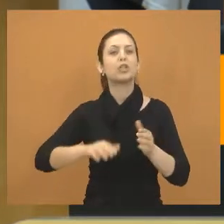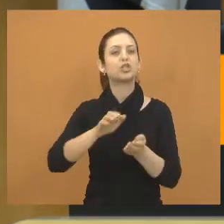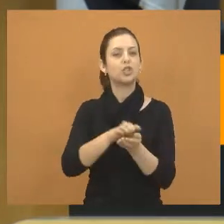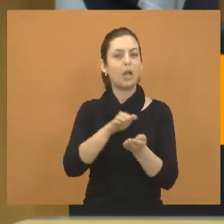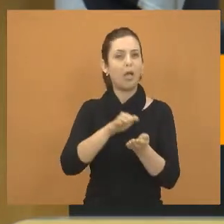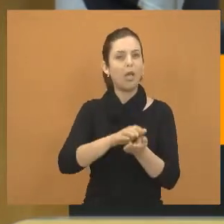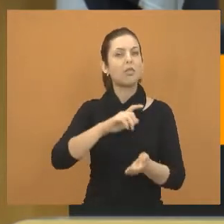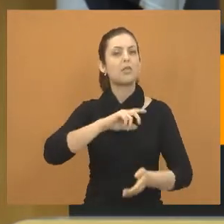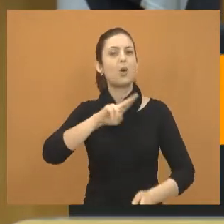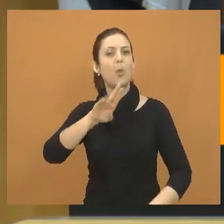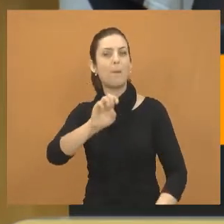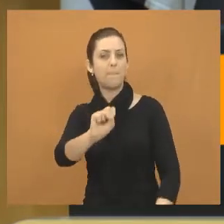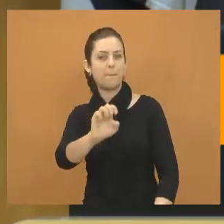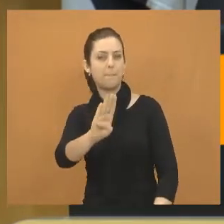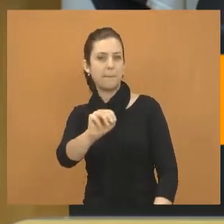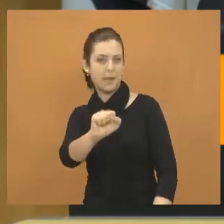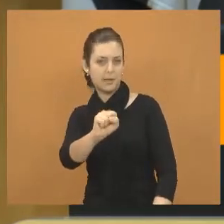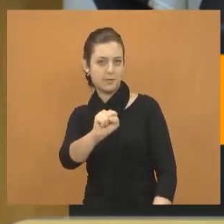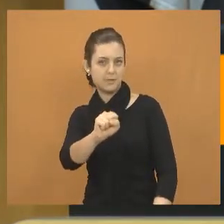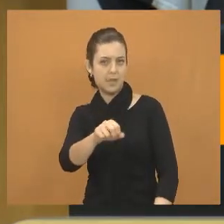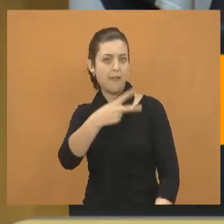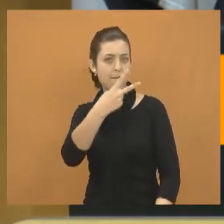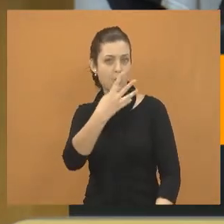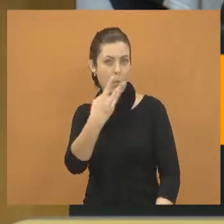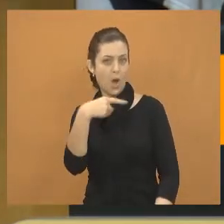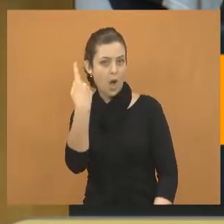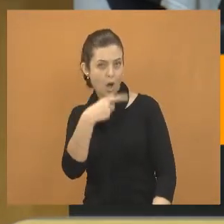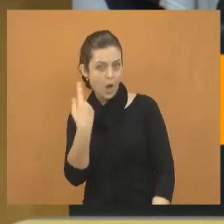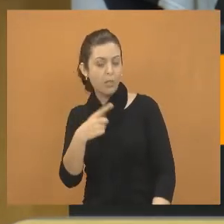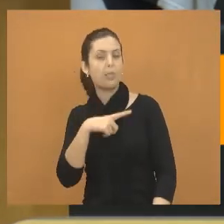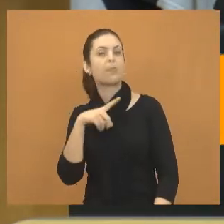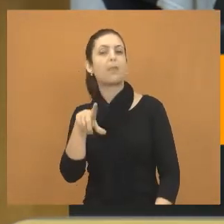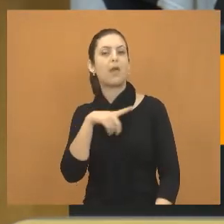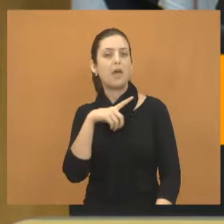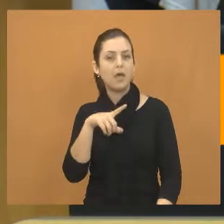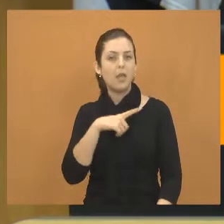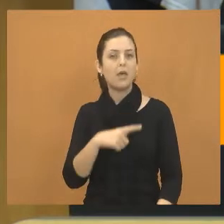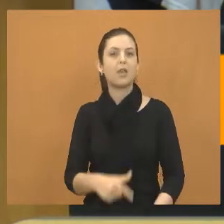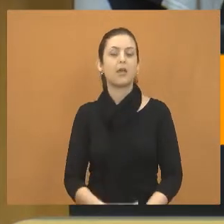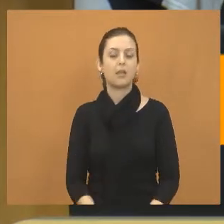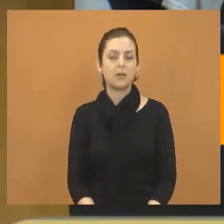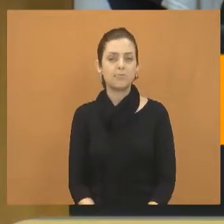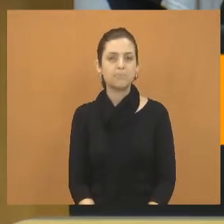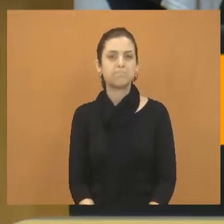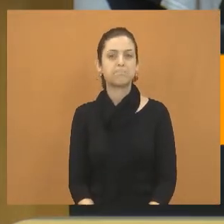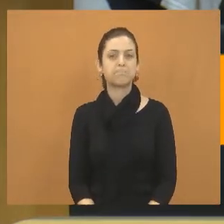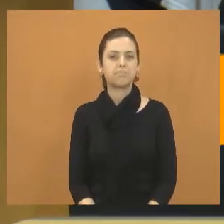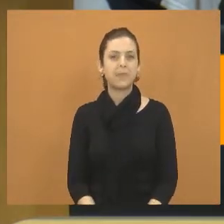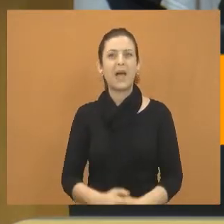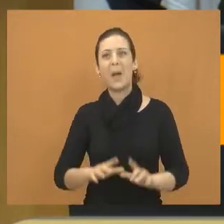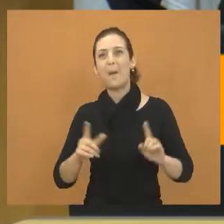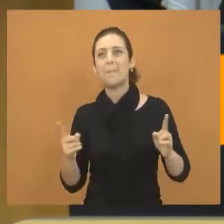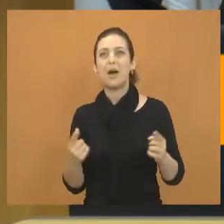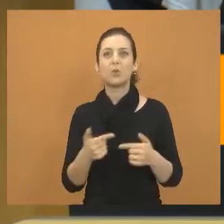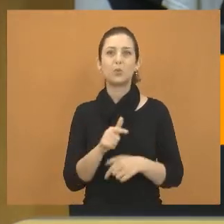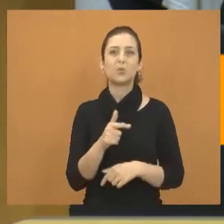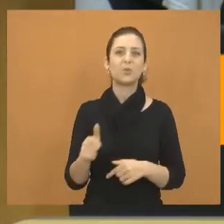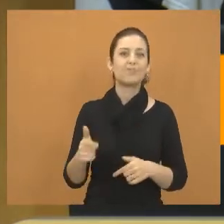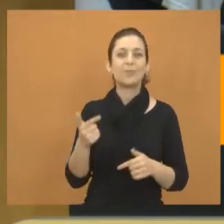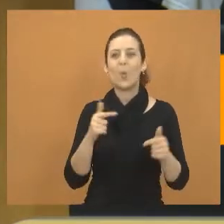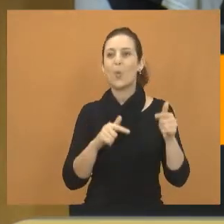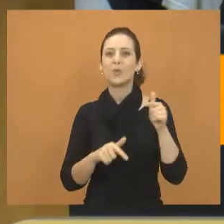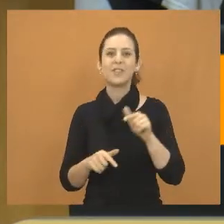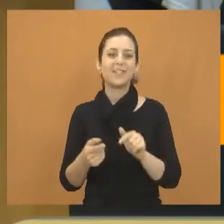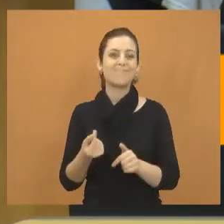iria ter as UBS 24 horas, ia ter os postos 24 horas. Ah, mas não tem perna para alcançar,